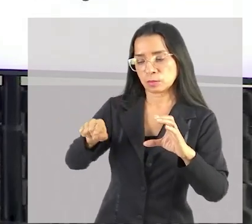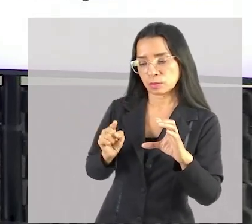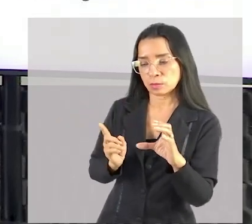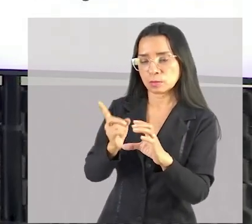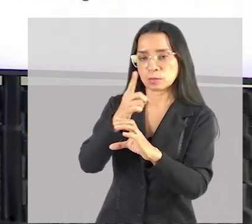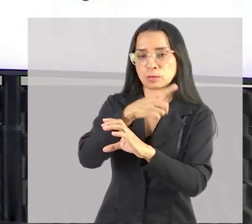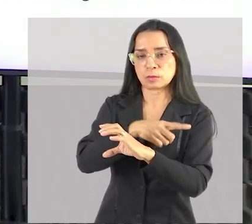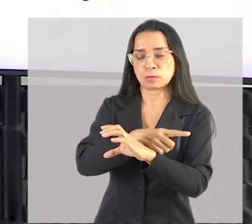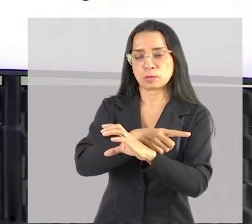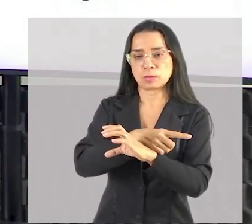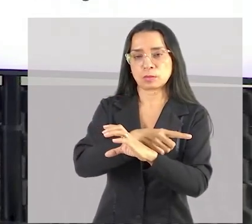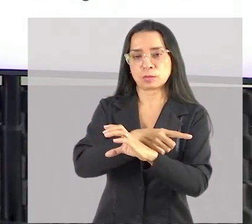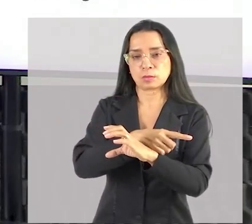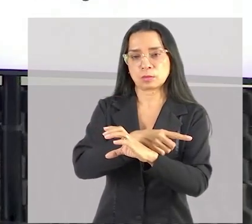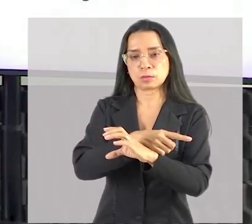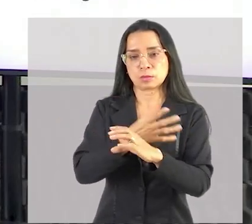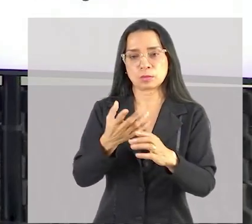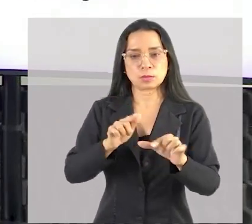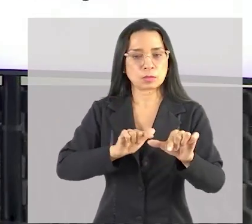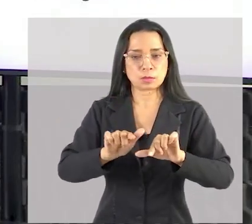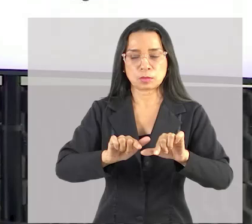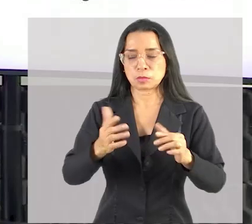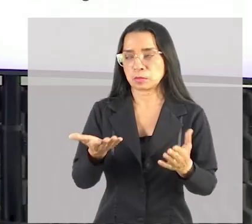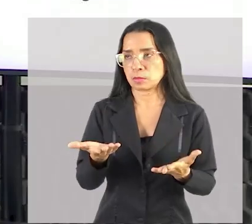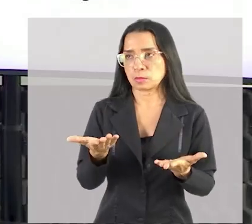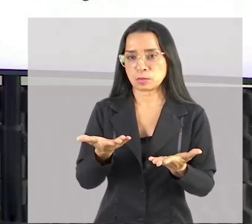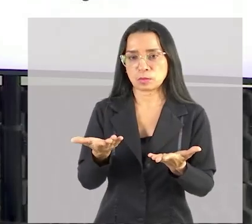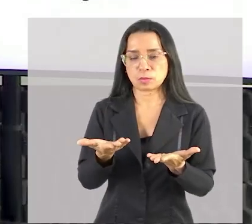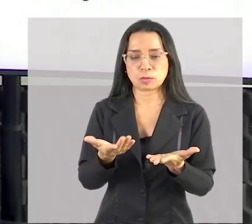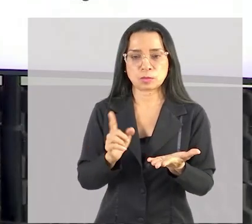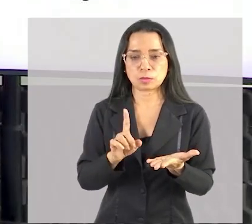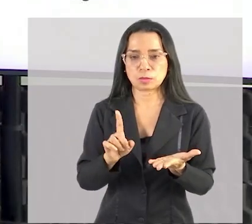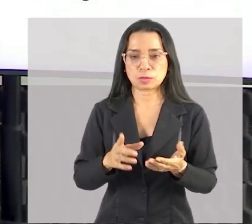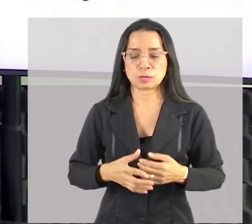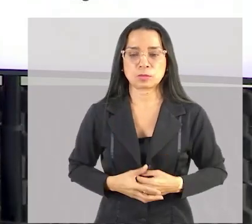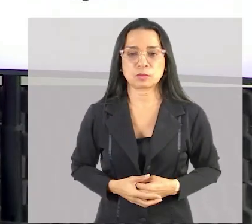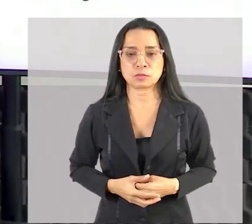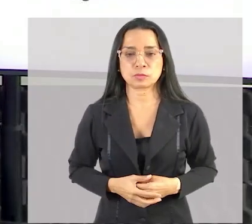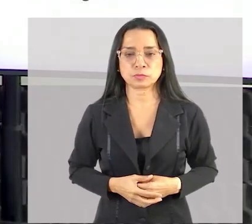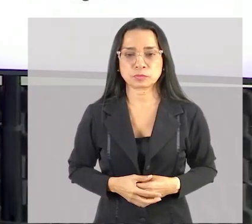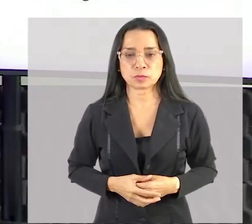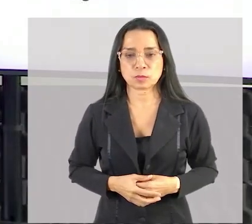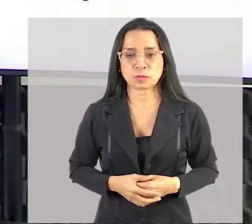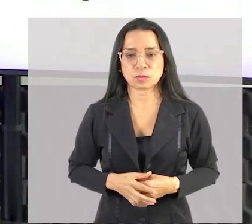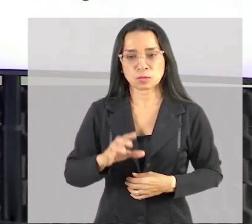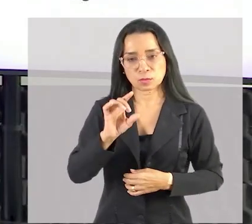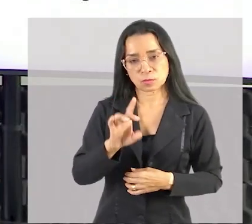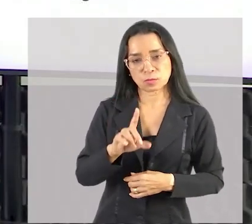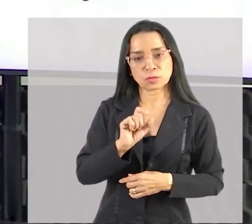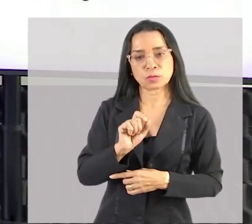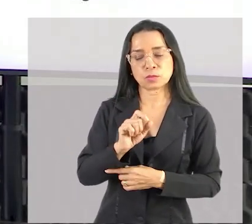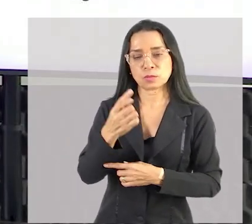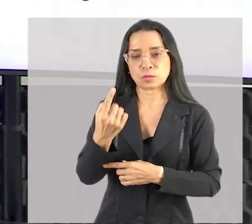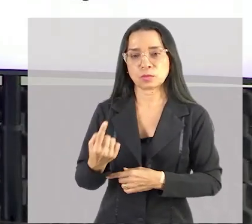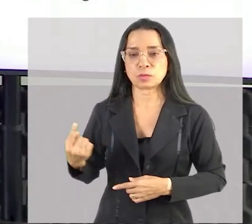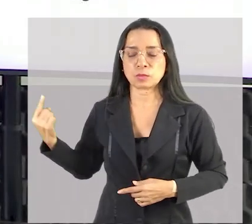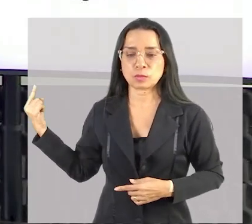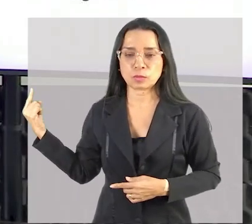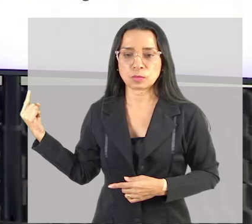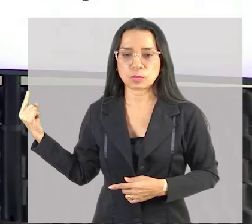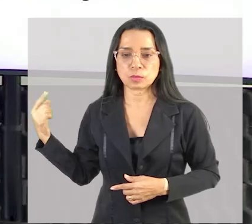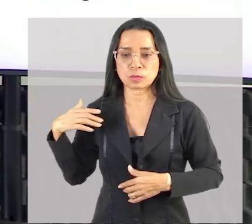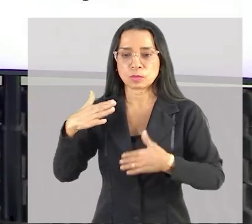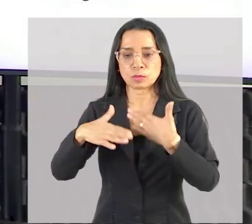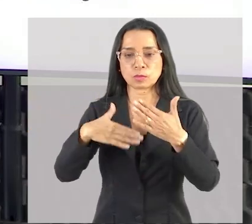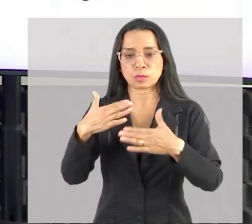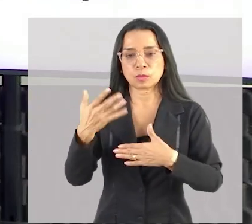passagem é contrário. Não vou trabalhar muito com isso para não enrolar a sua cabeça. Vamos trabalhar só com esse aqui, esse processo